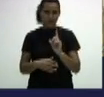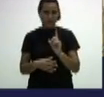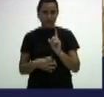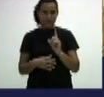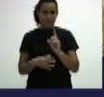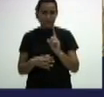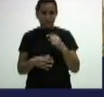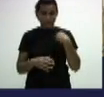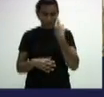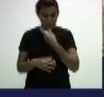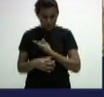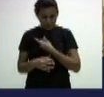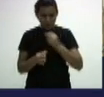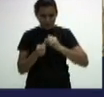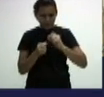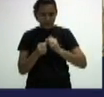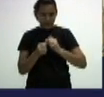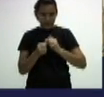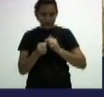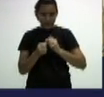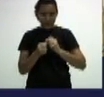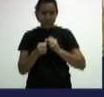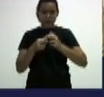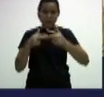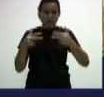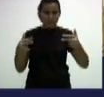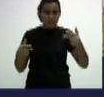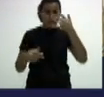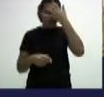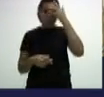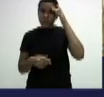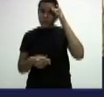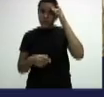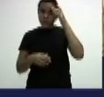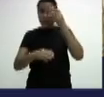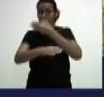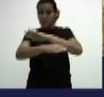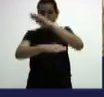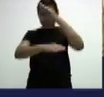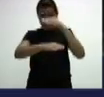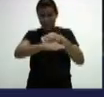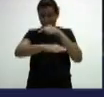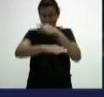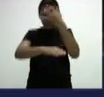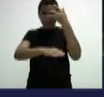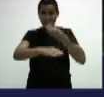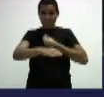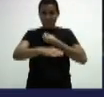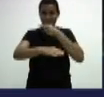gente. Né? E de uma área que os moradores são os que mais sabem o que está acontecendo.